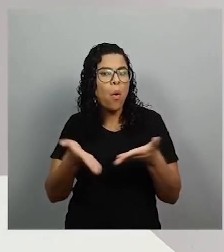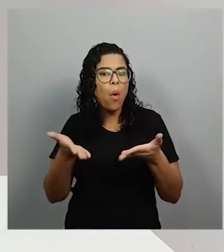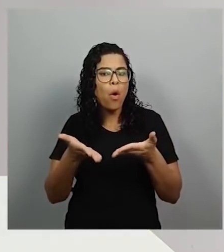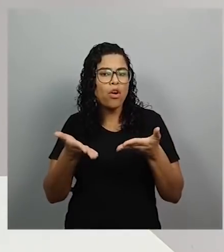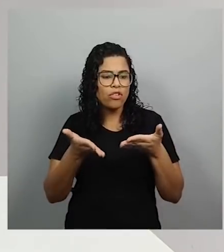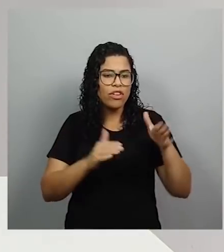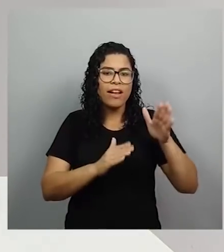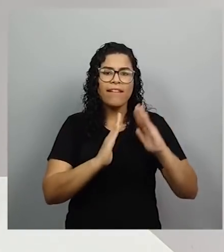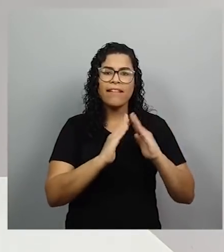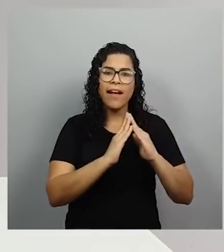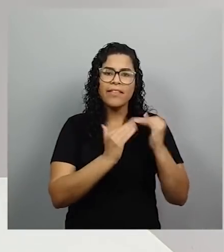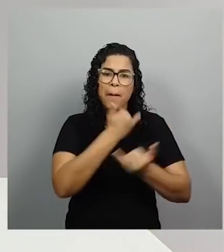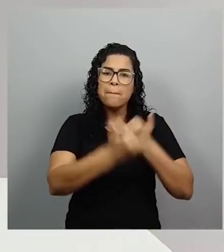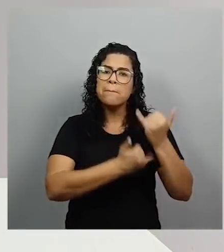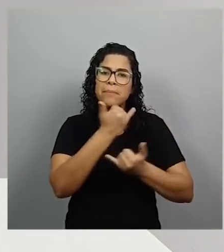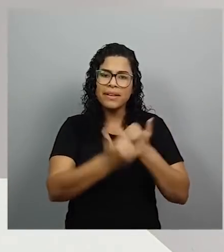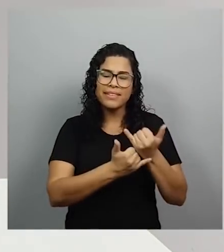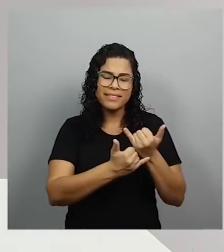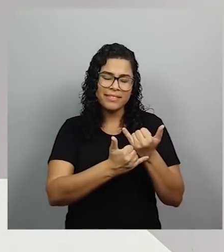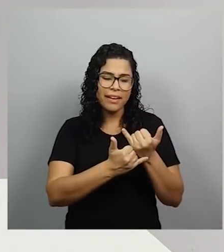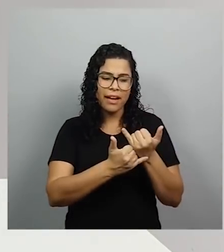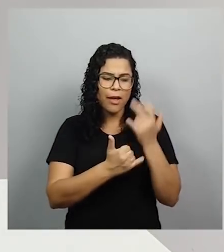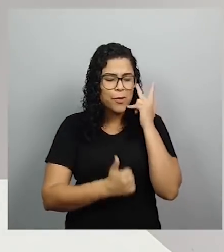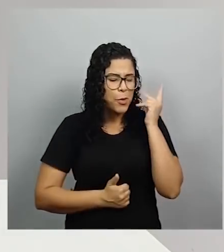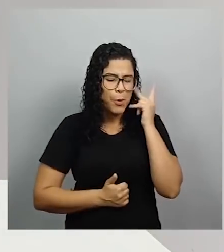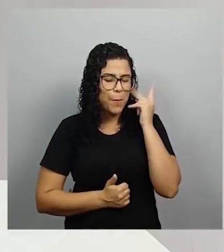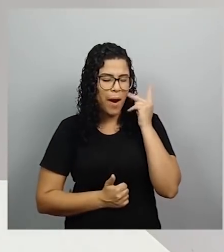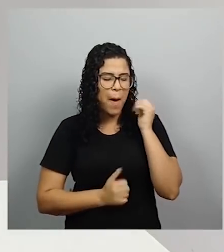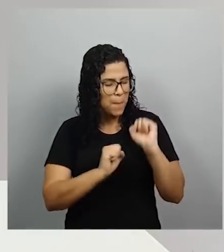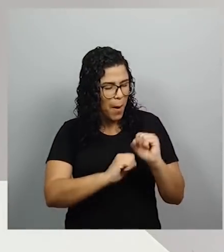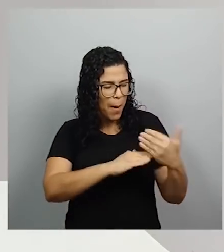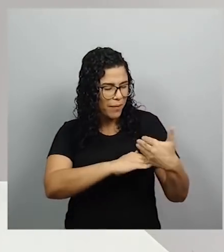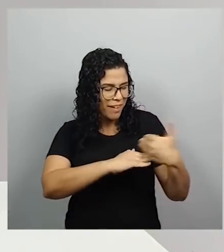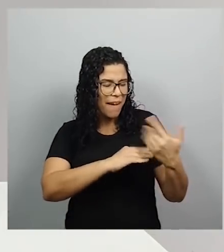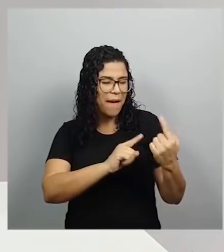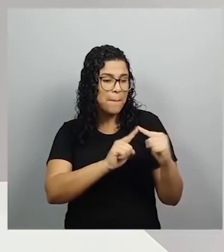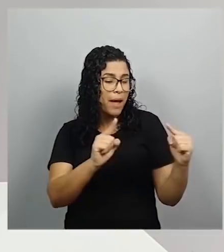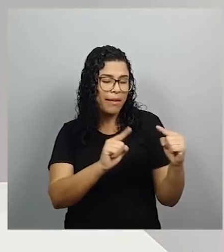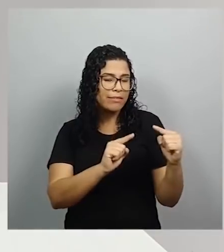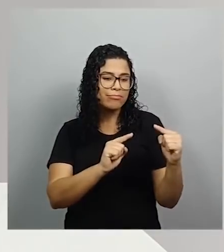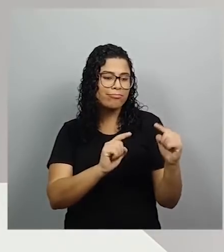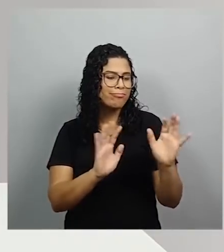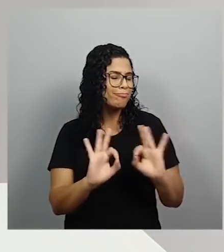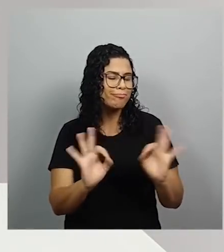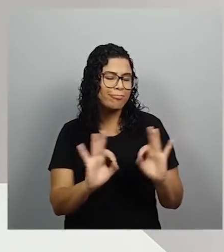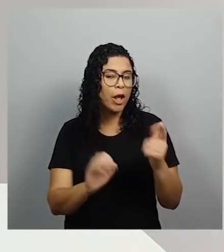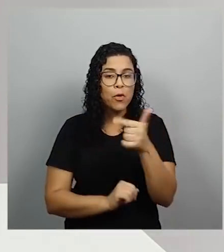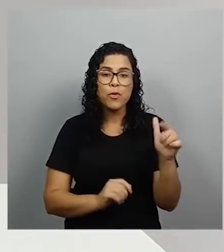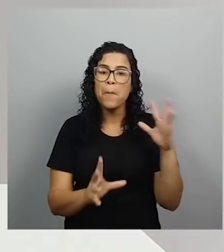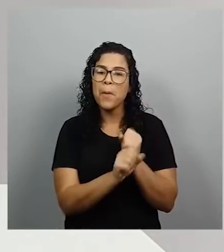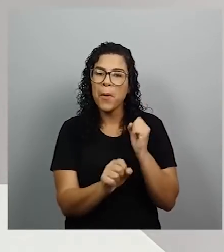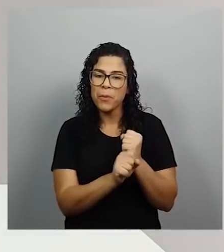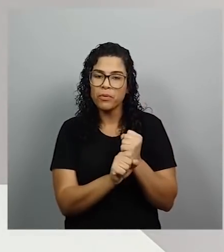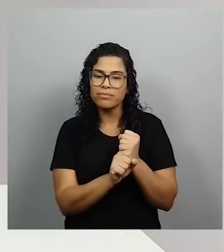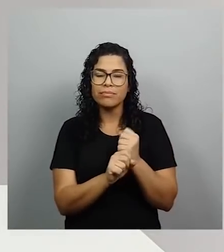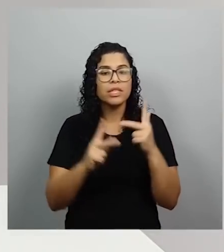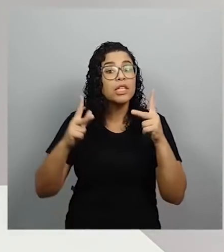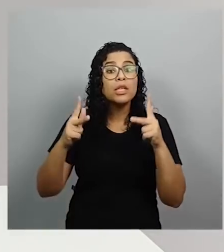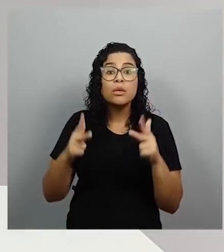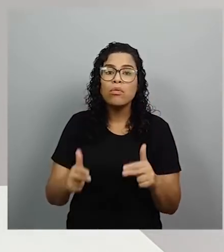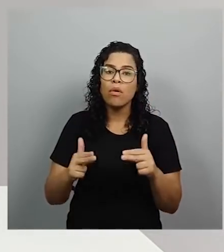mais novo e diz que ele é café com leite na brincadeira, ou seja, que a sua participação não vale pontuação.